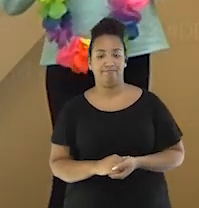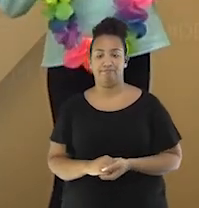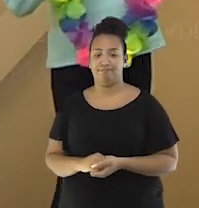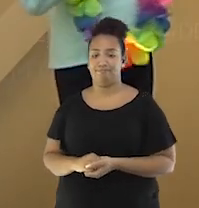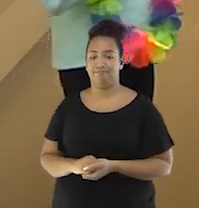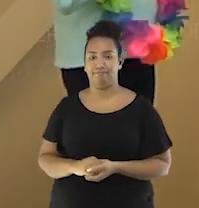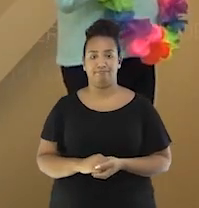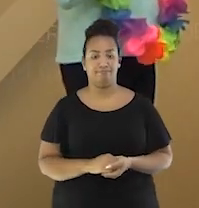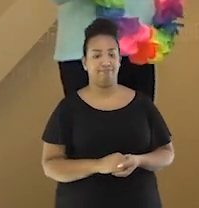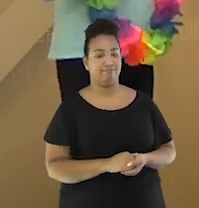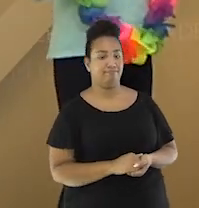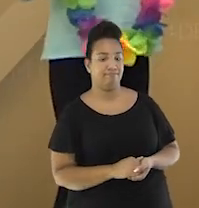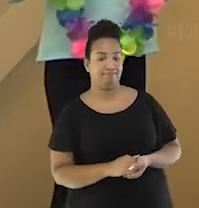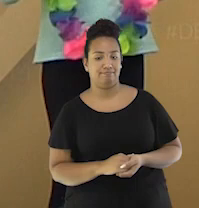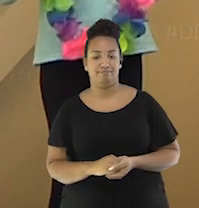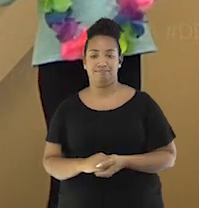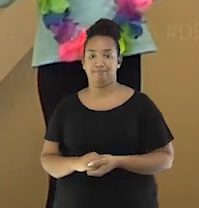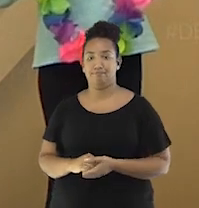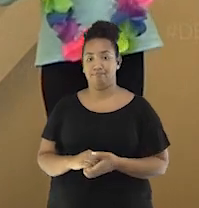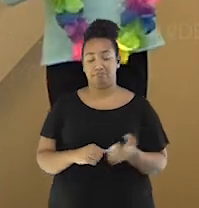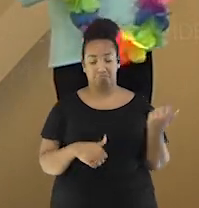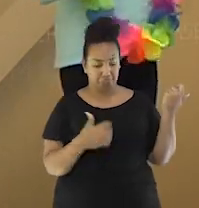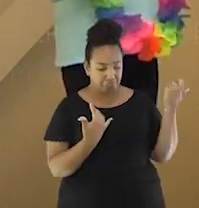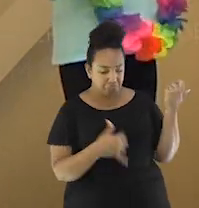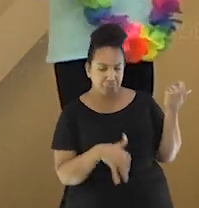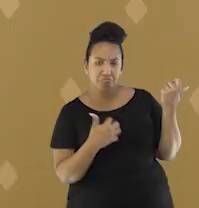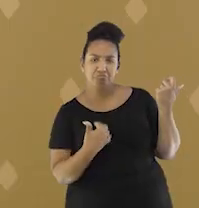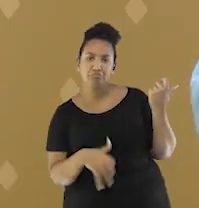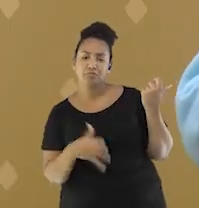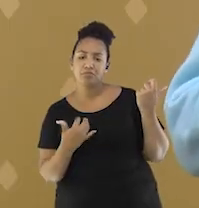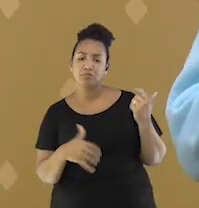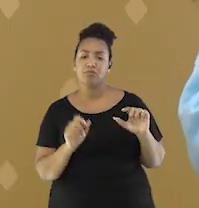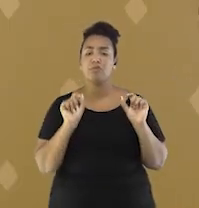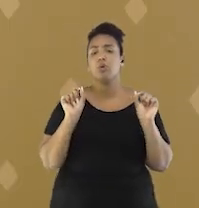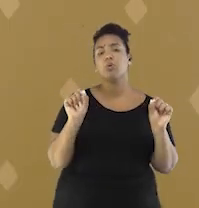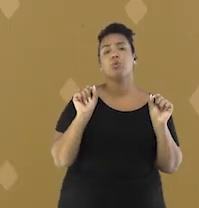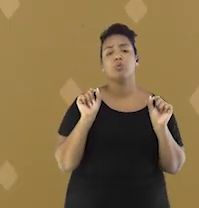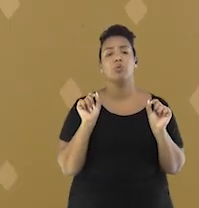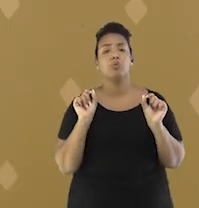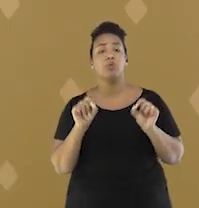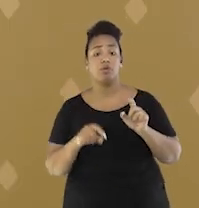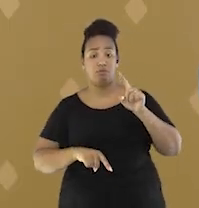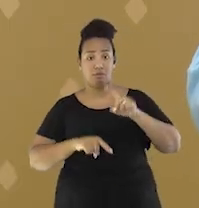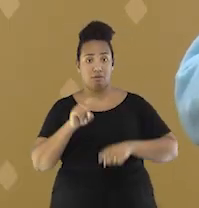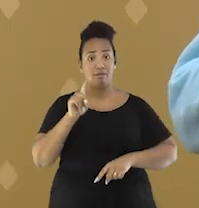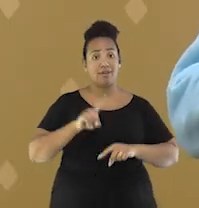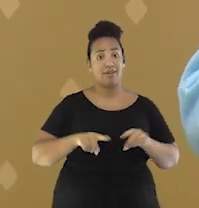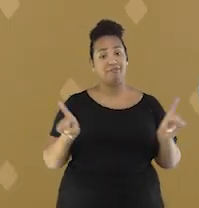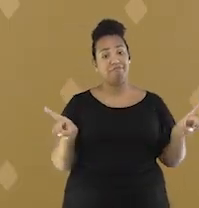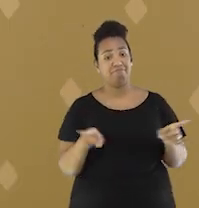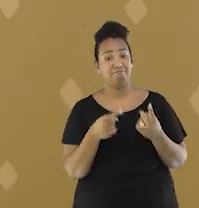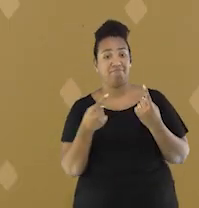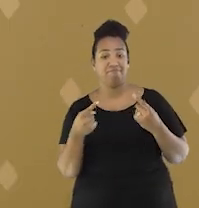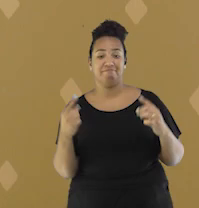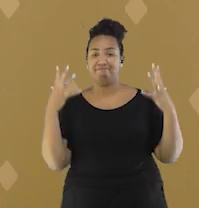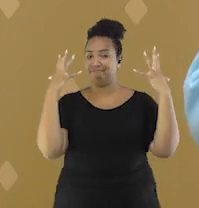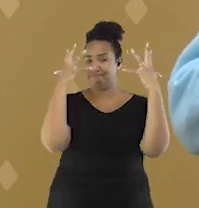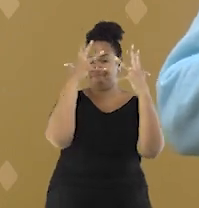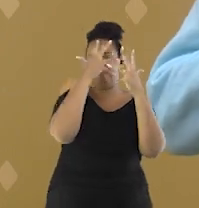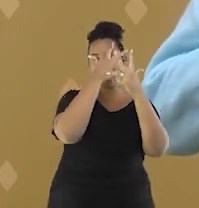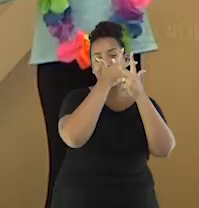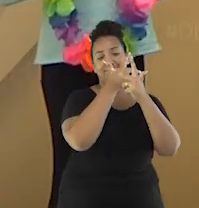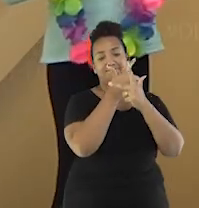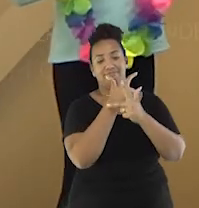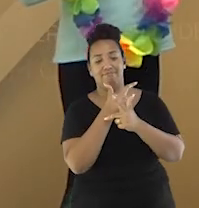Você sabe o que é um ukulele? É um instrumento muito lindo, você vai ver. Ele veio de